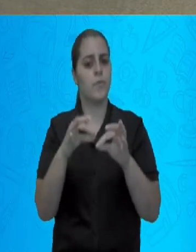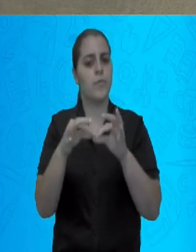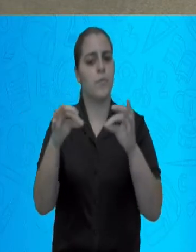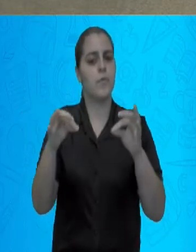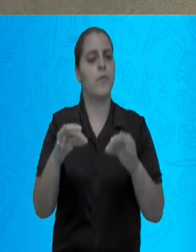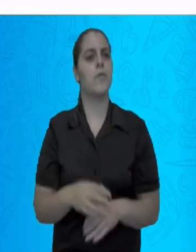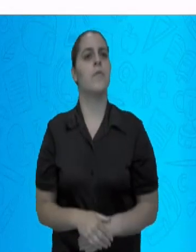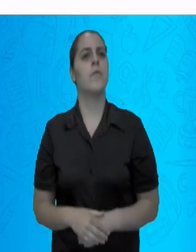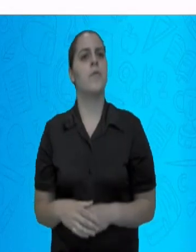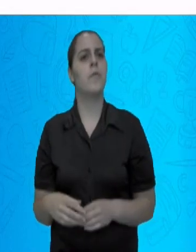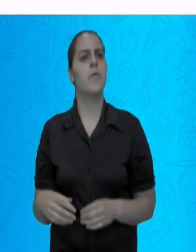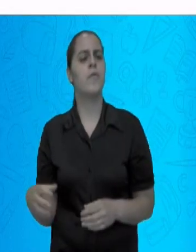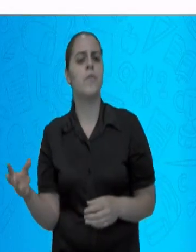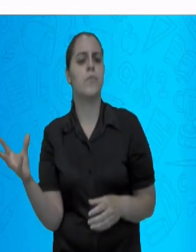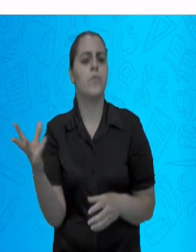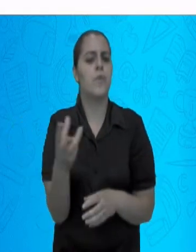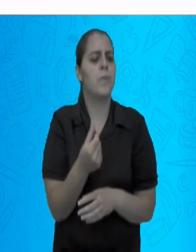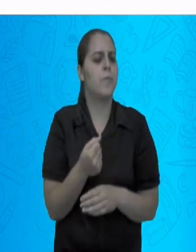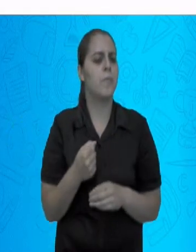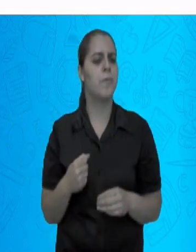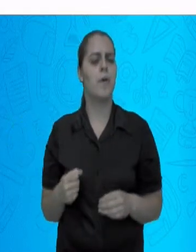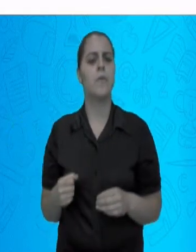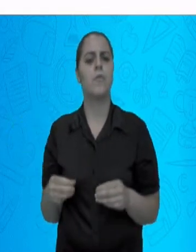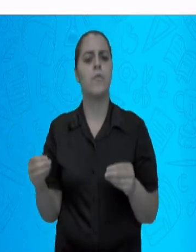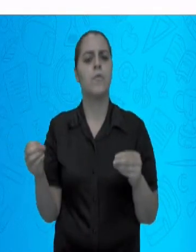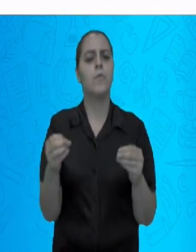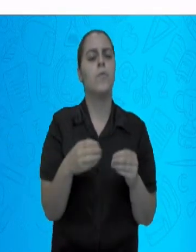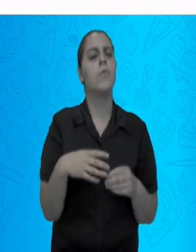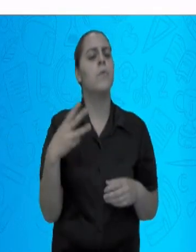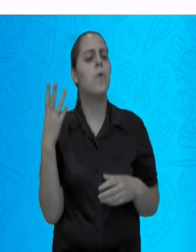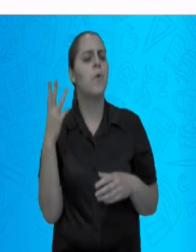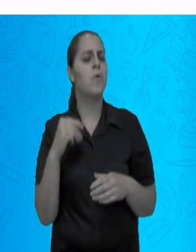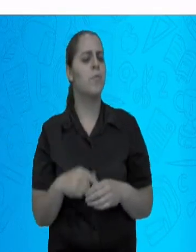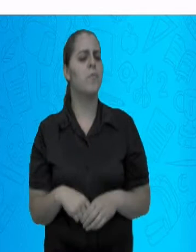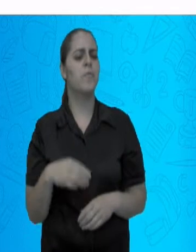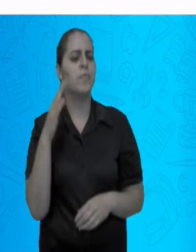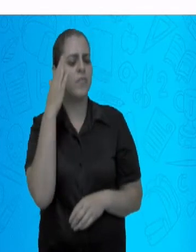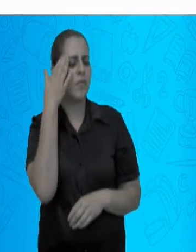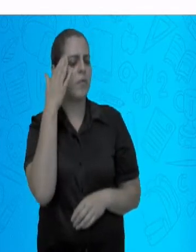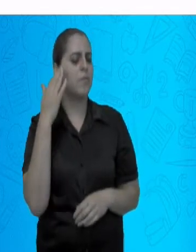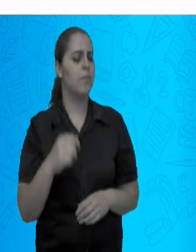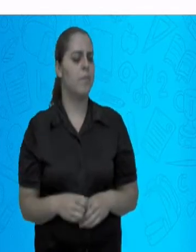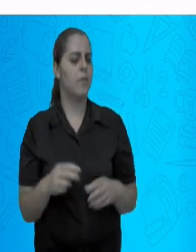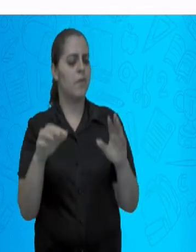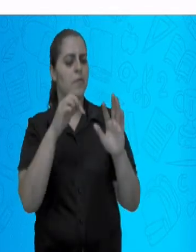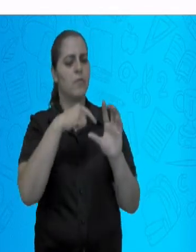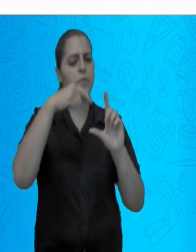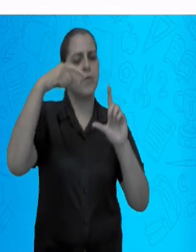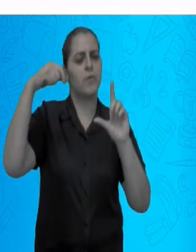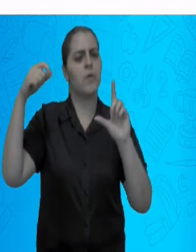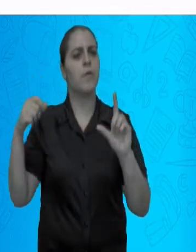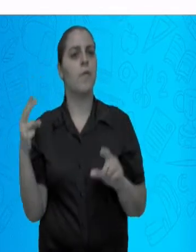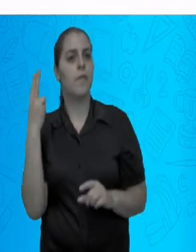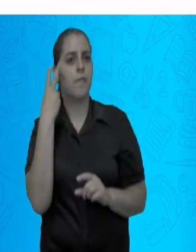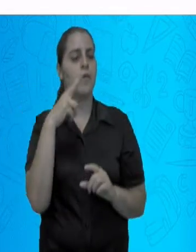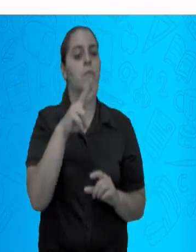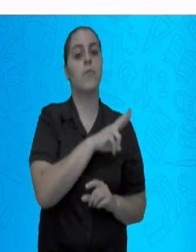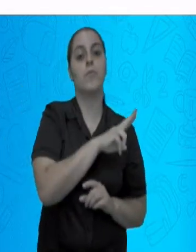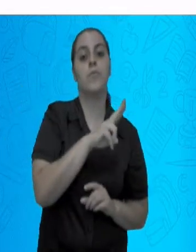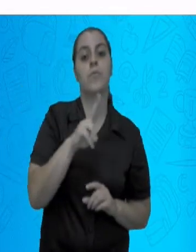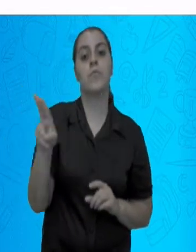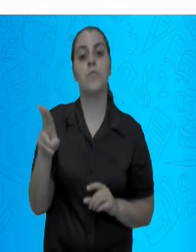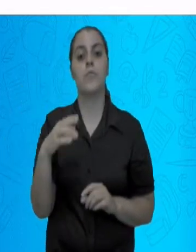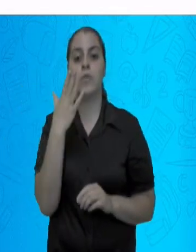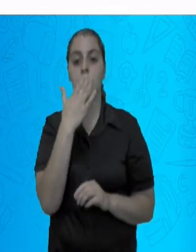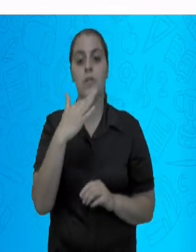da Beatriz e do Ivo. Professora, como é que eu vou identificar isso no gráfico? Vamos aos nomes das